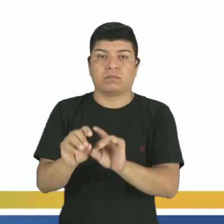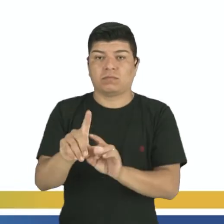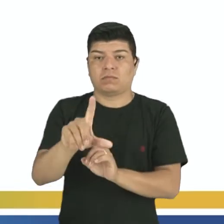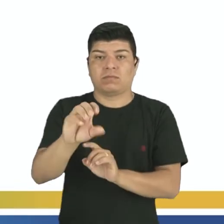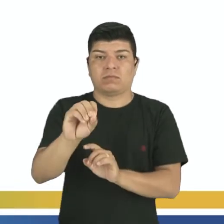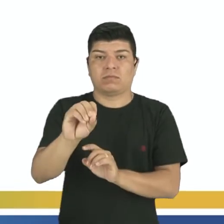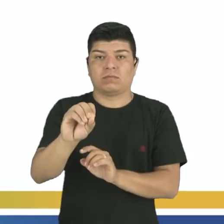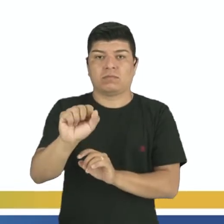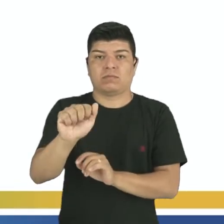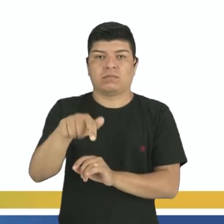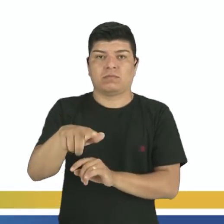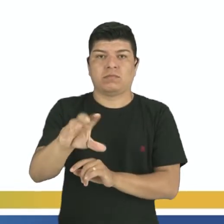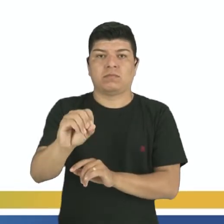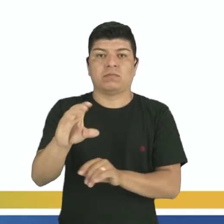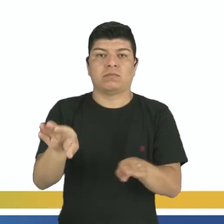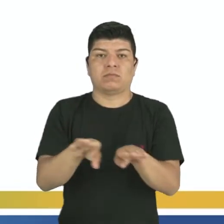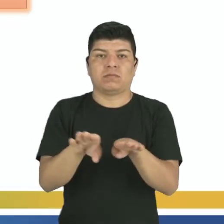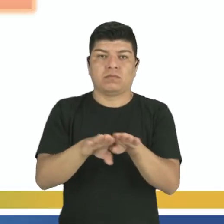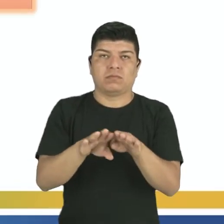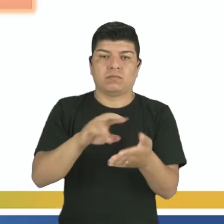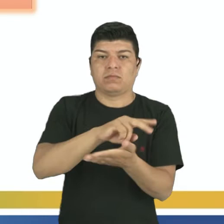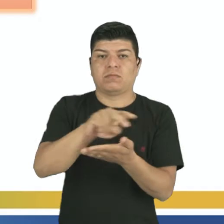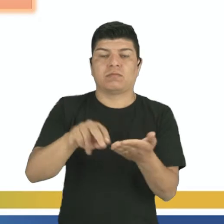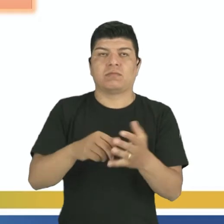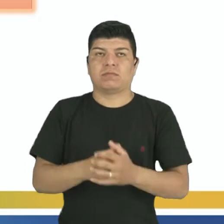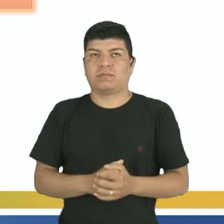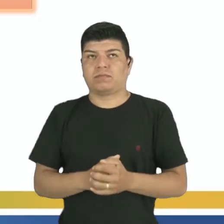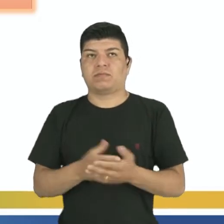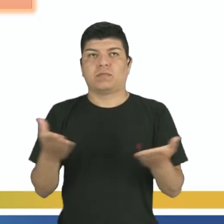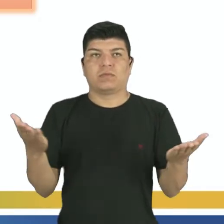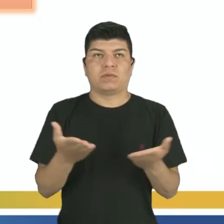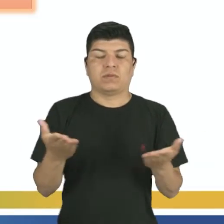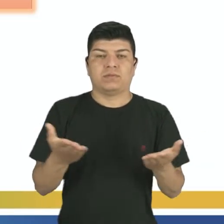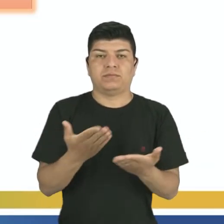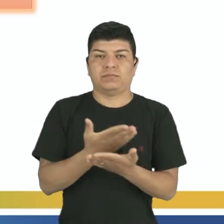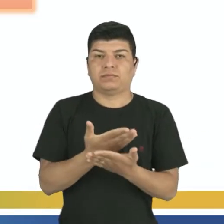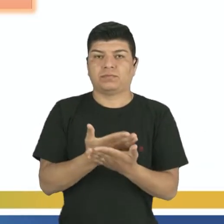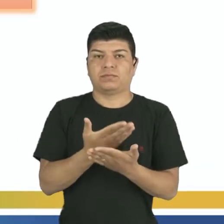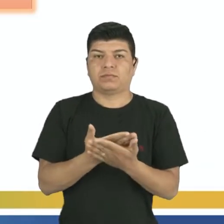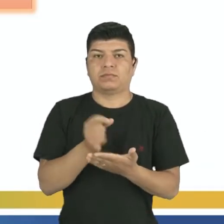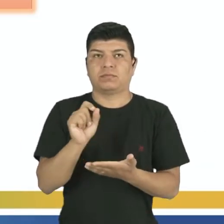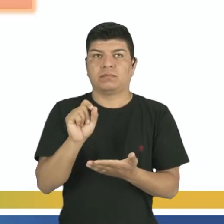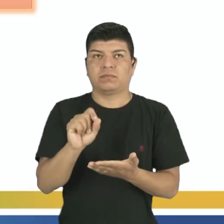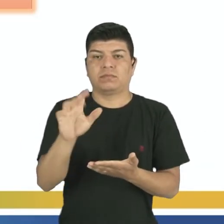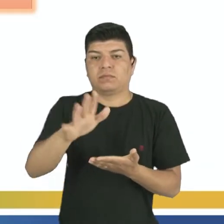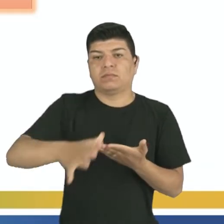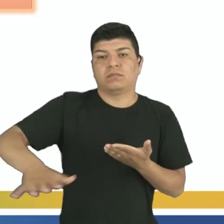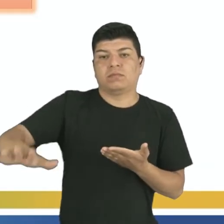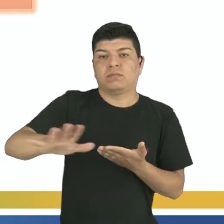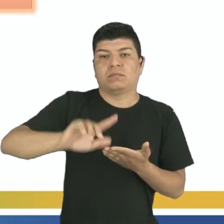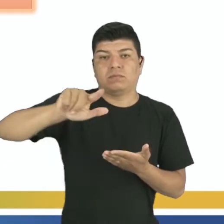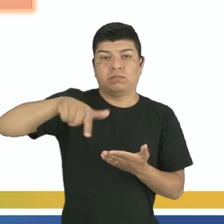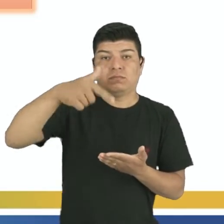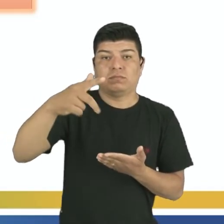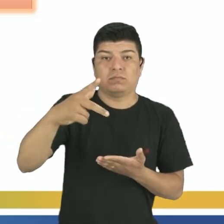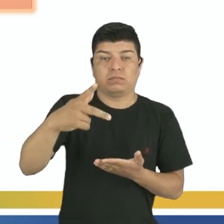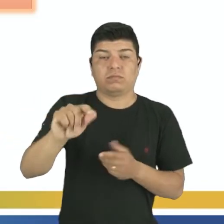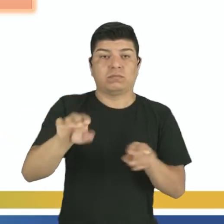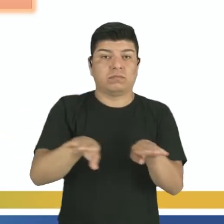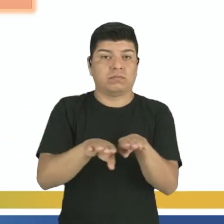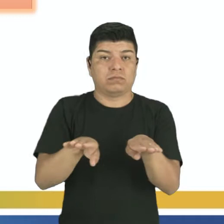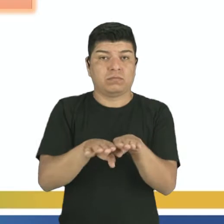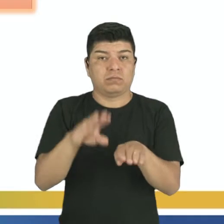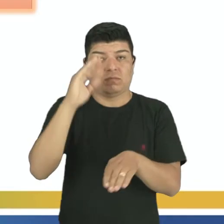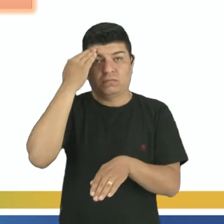losango, retângulo, quadrado, enfim. Então hoje nós vamos estudar sobre a área de um outro polígono, né? A gente vai entender o que